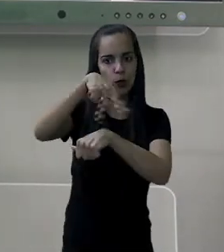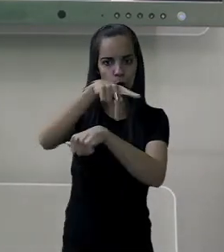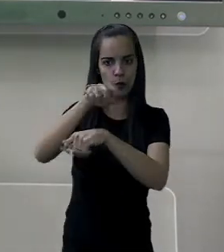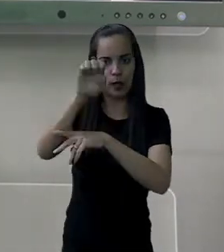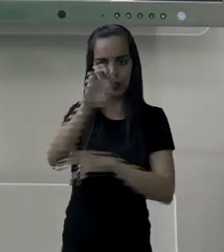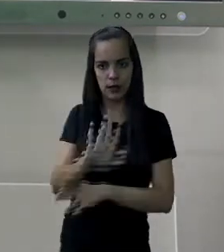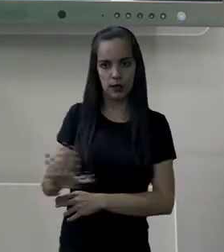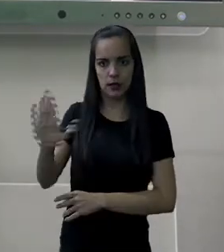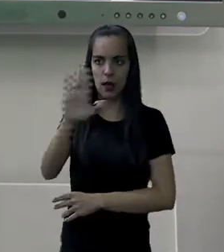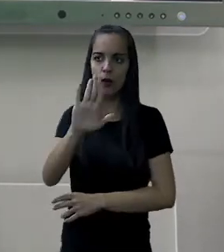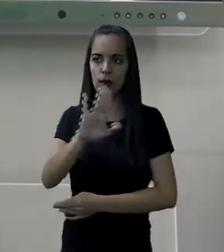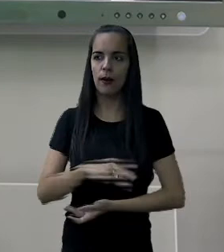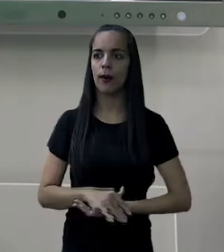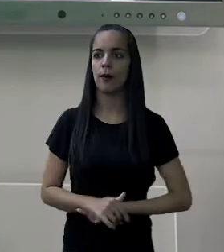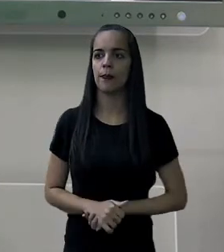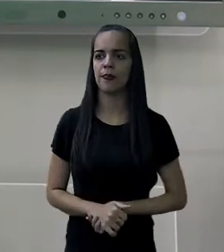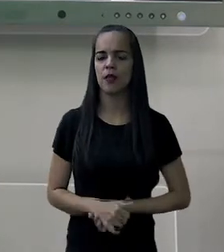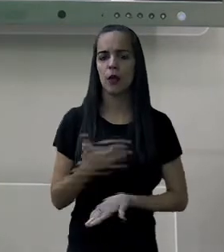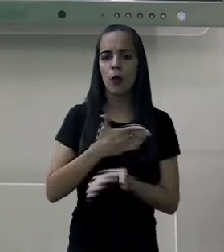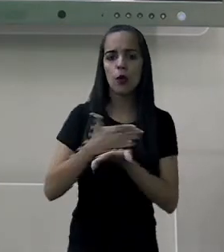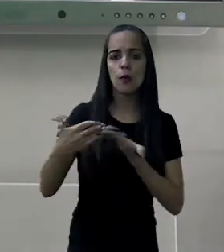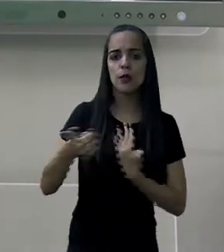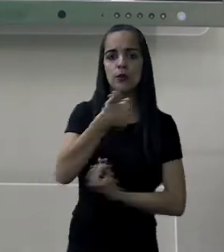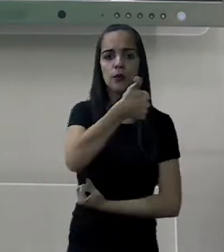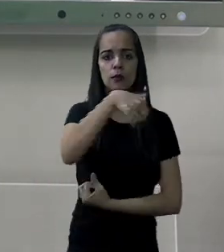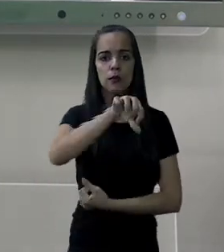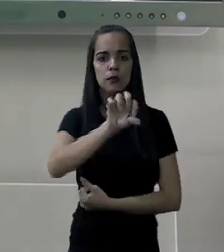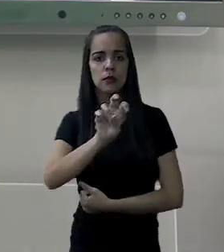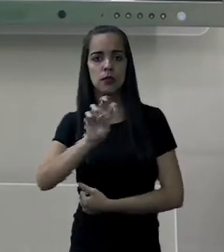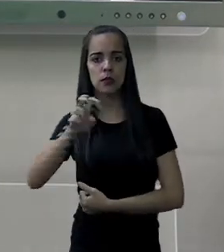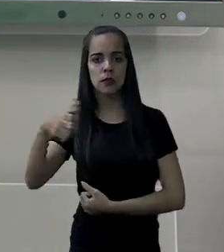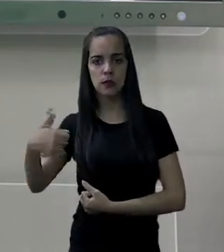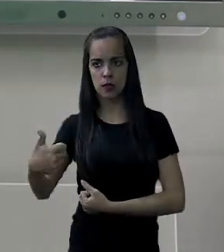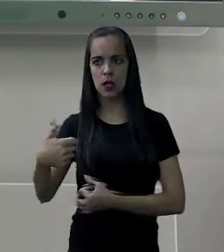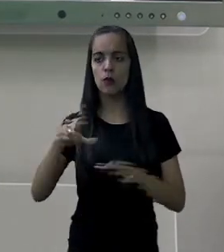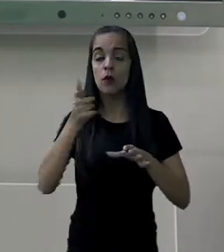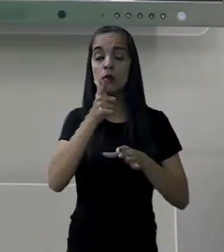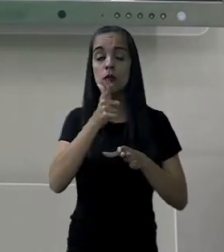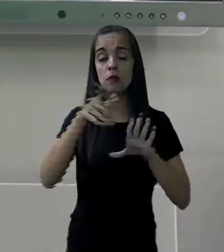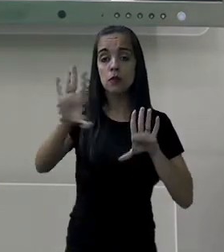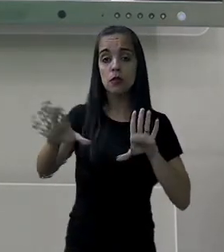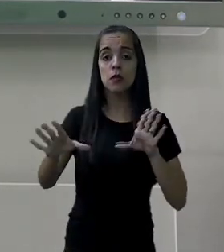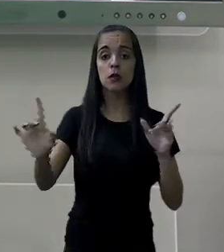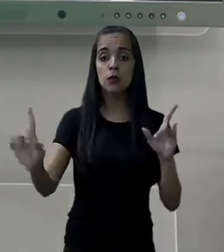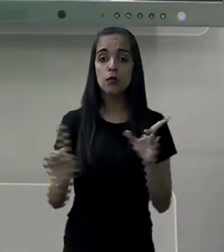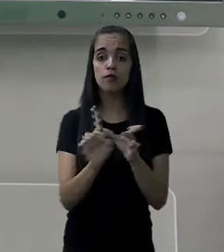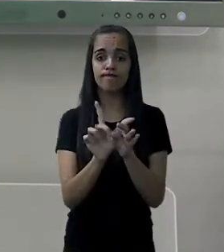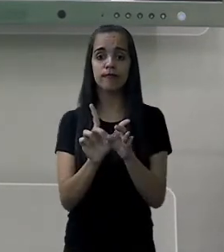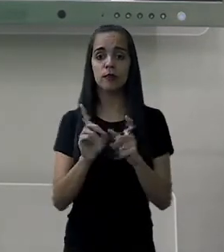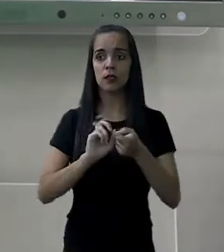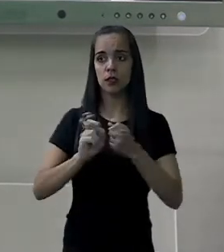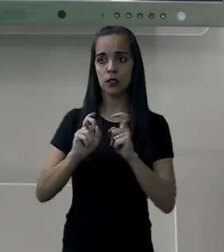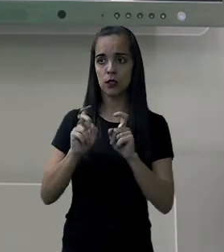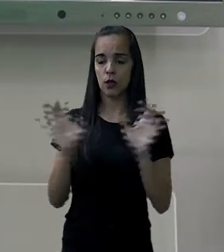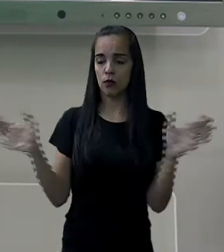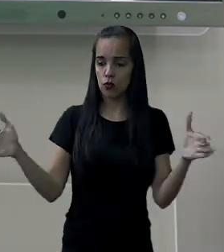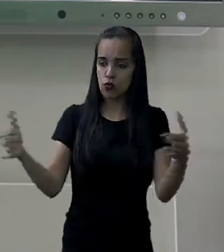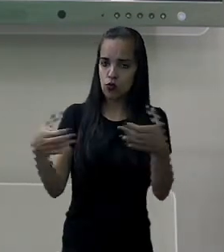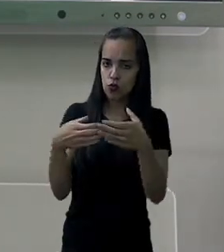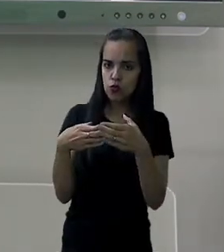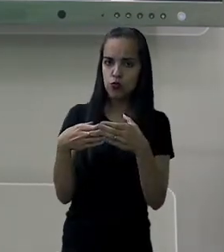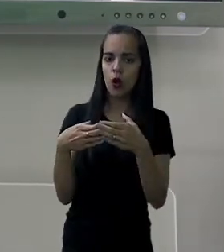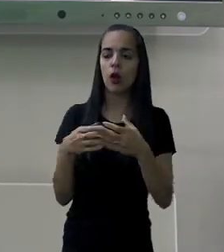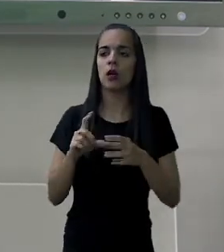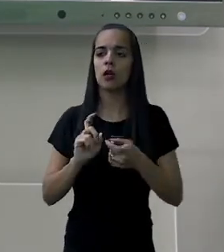Então, aí, em 1950 aqui, em 1951, se